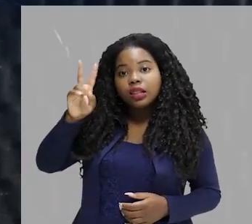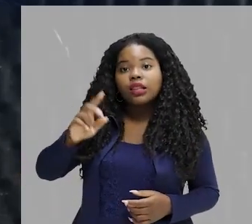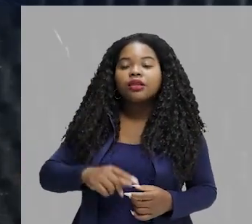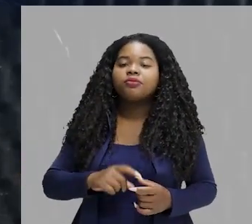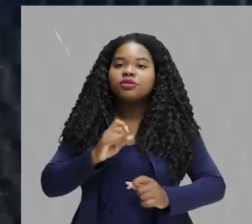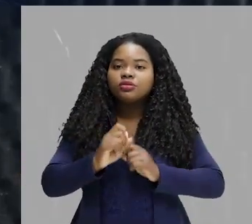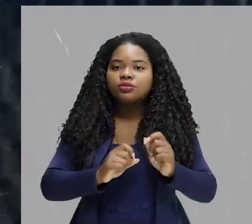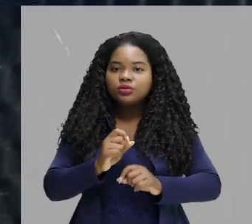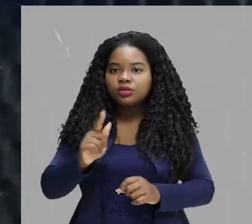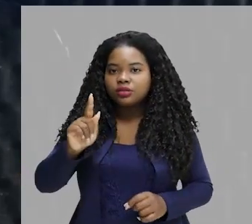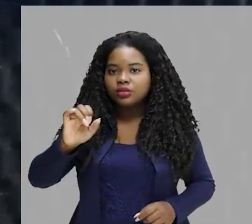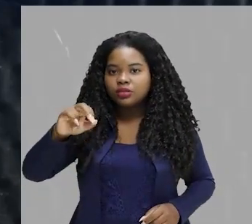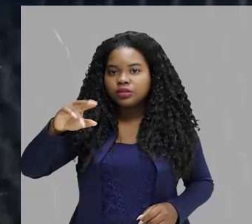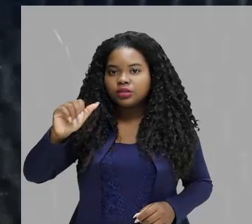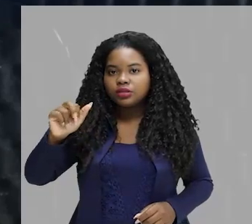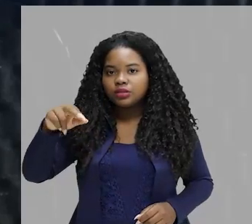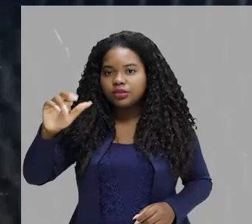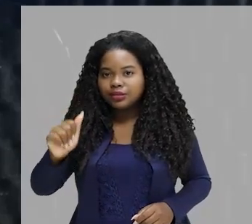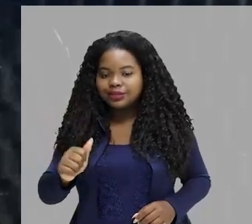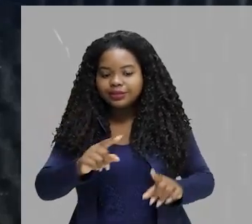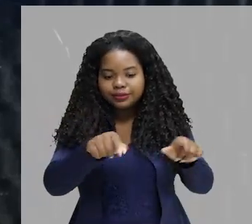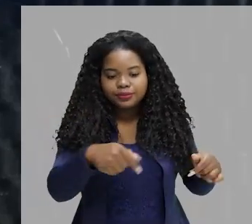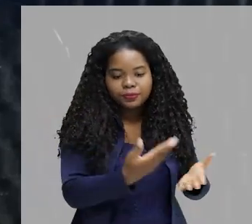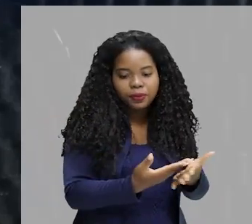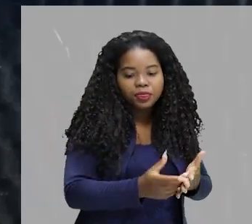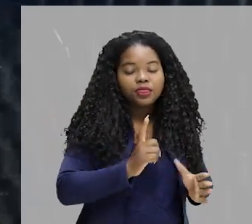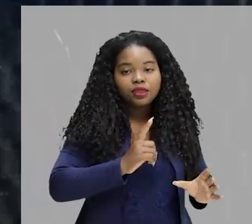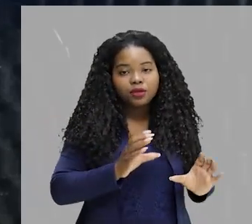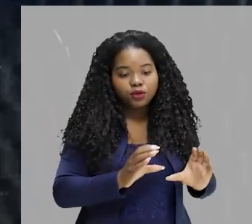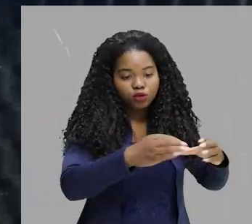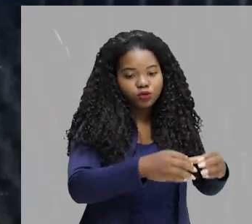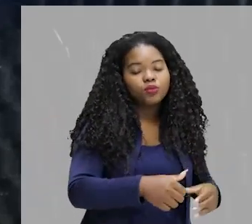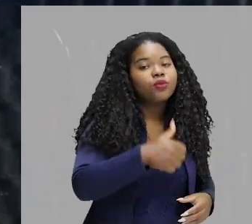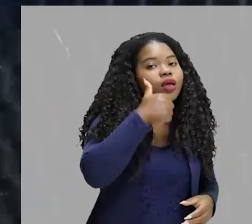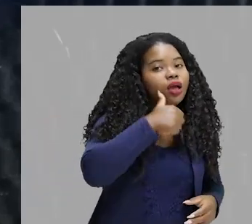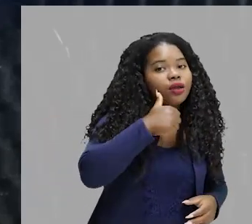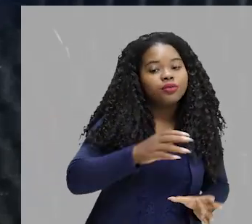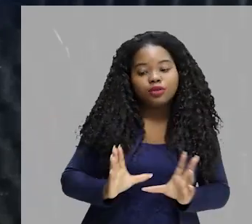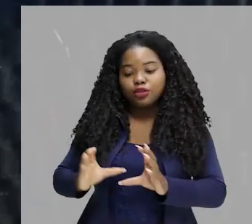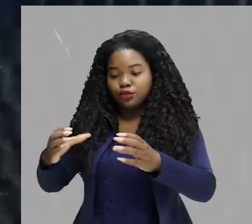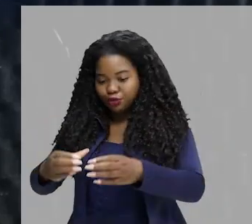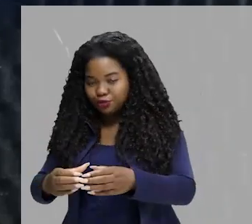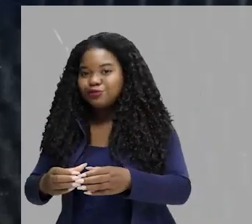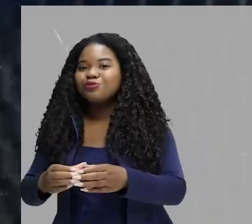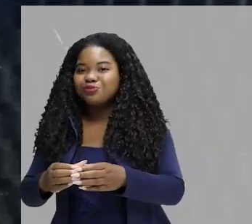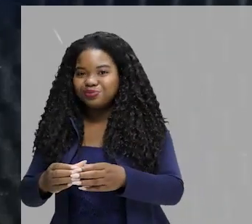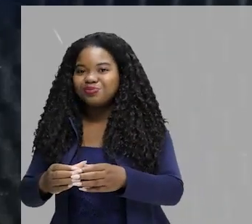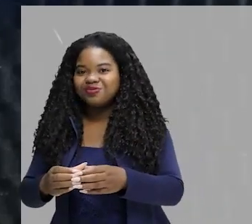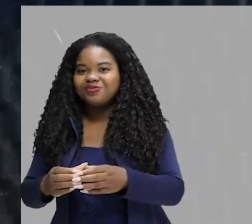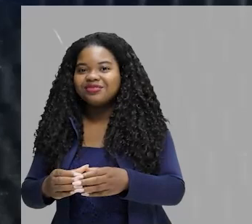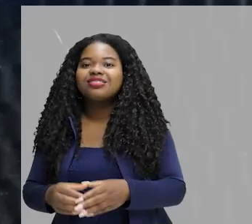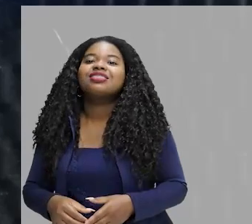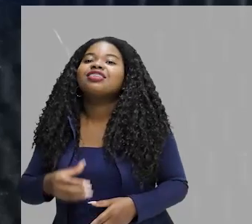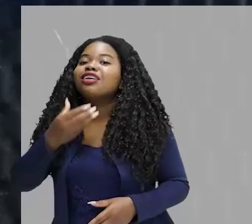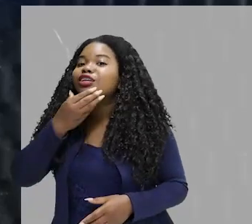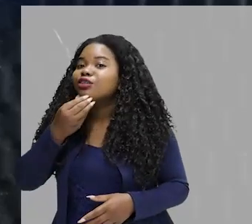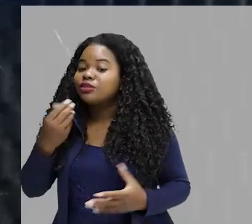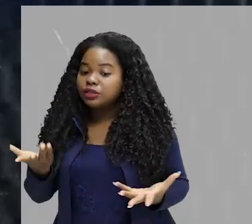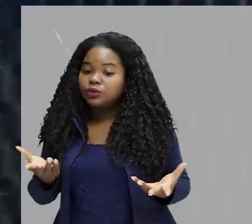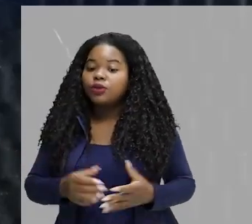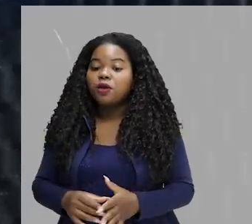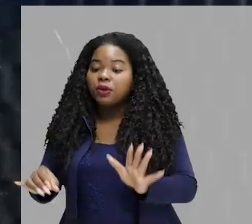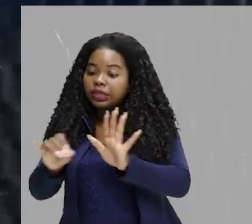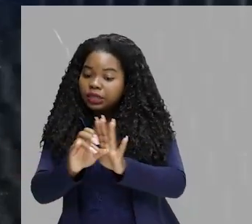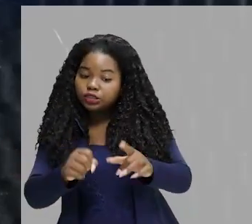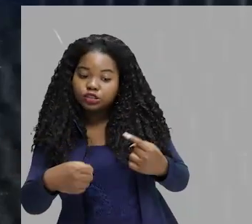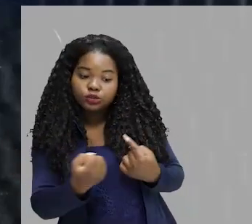na sala de aula? Que sempre tinha a equipe dos meninos e das meninas? Pois então, seria ali uma forma, né, de estabelecer uma identidade social